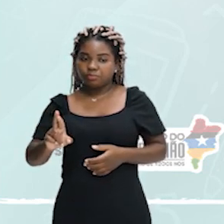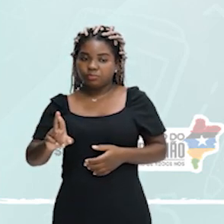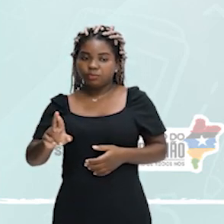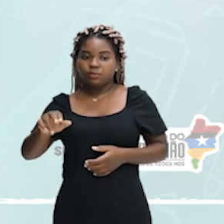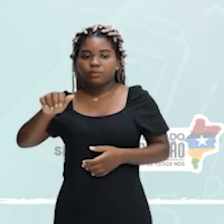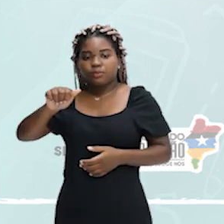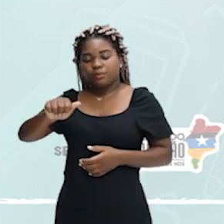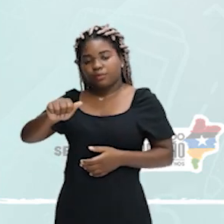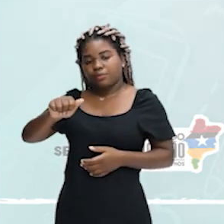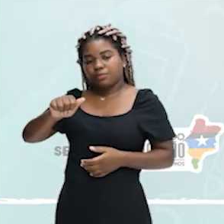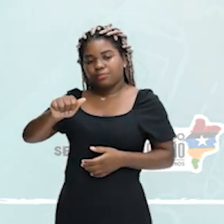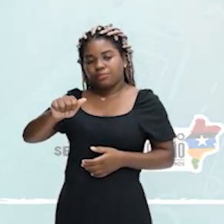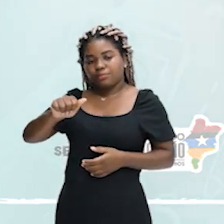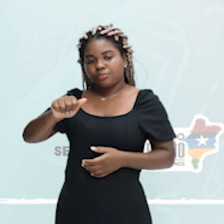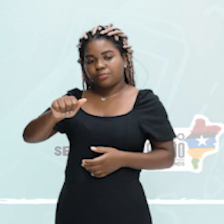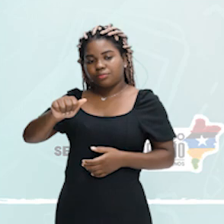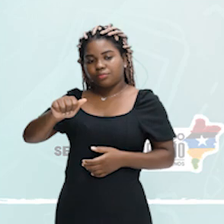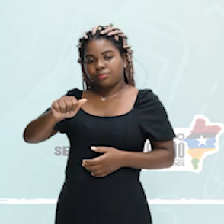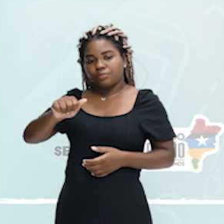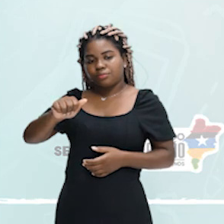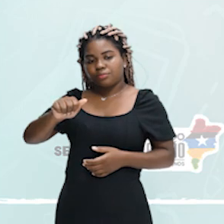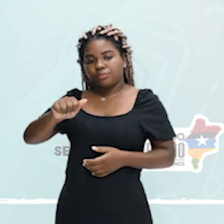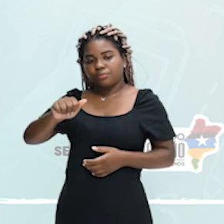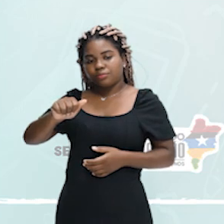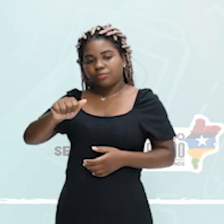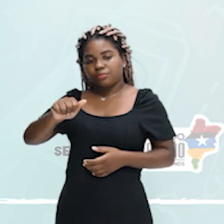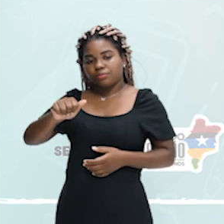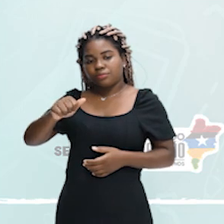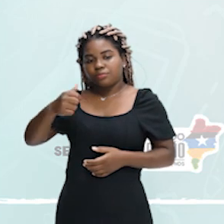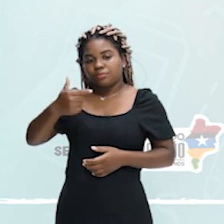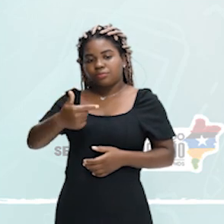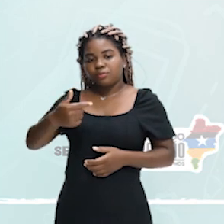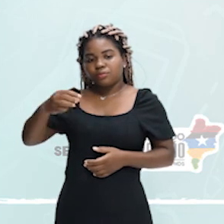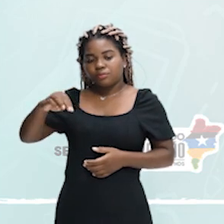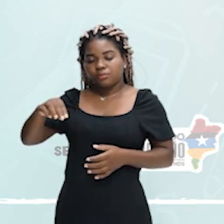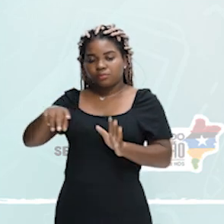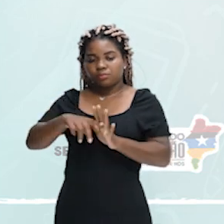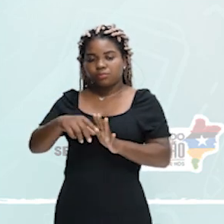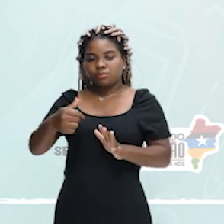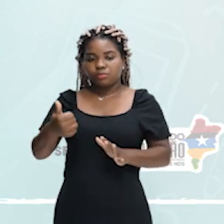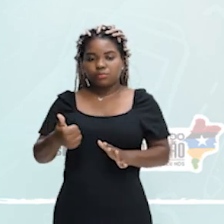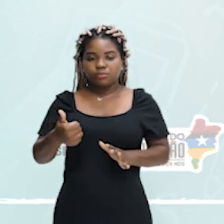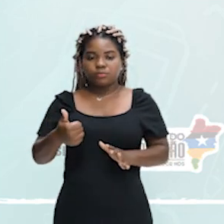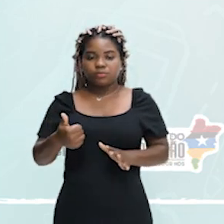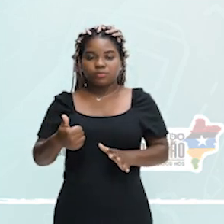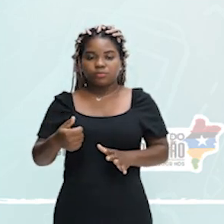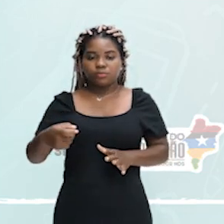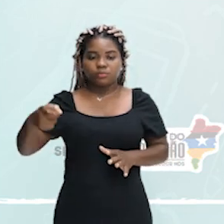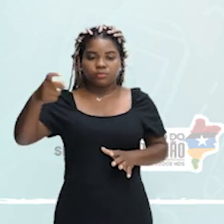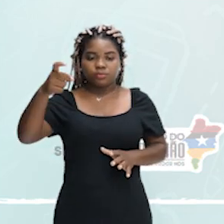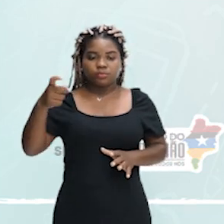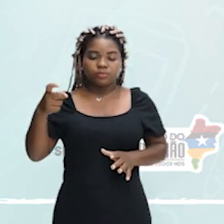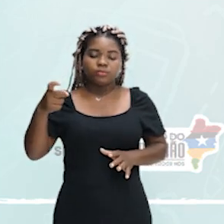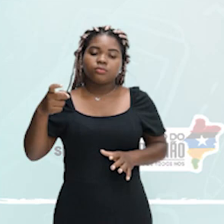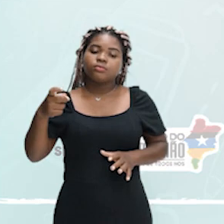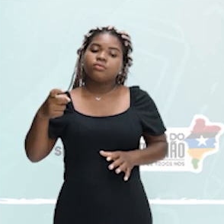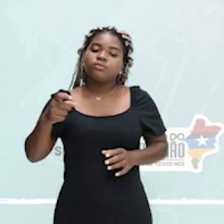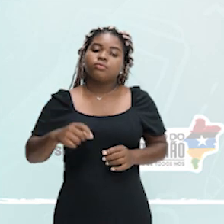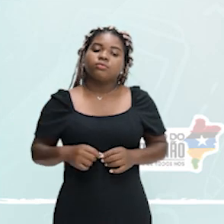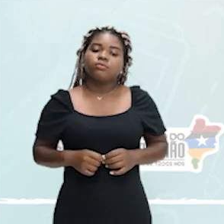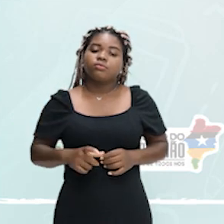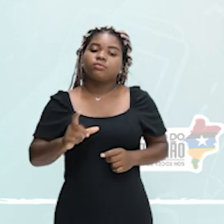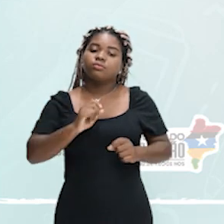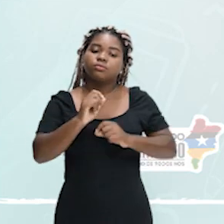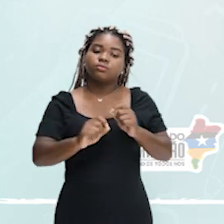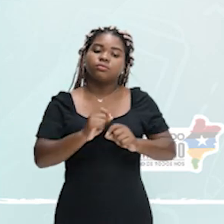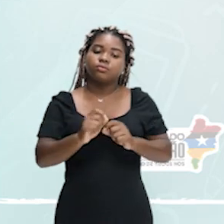essa função escrita por f de x vai ser 2m menos 1, tudo isso elevado a x, que ela tem que